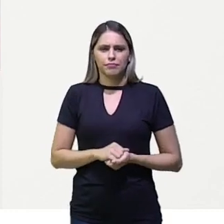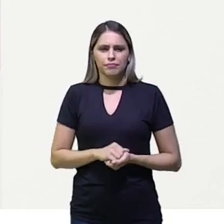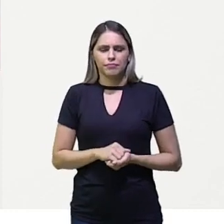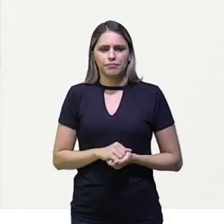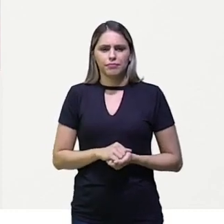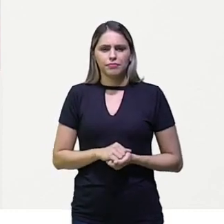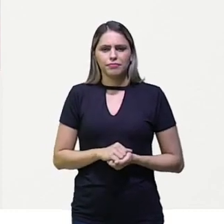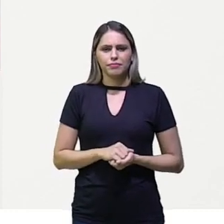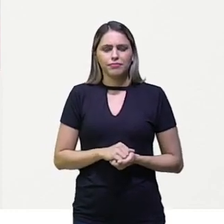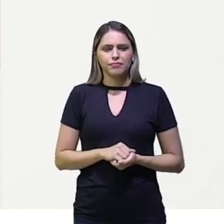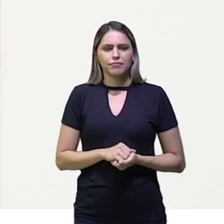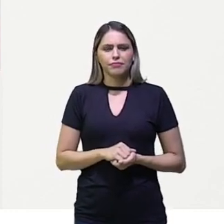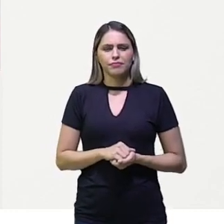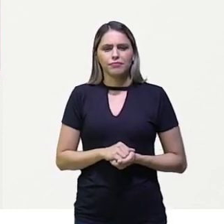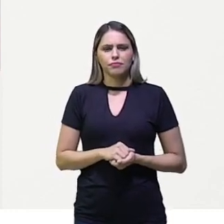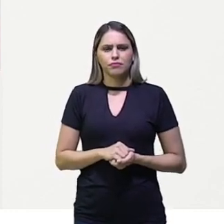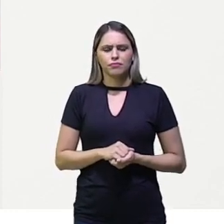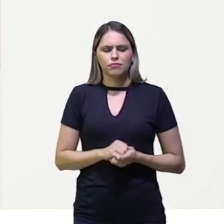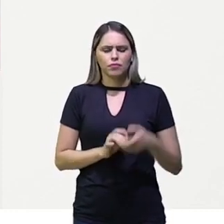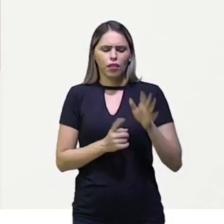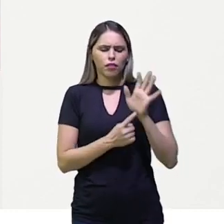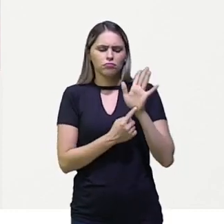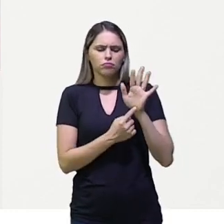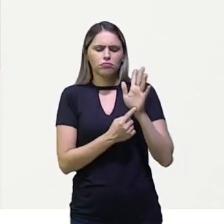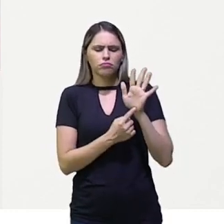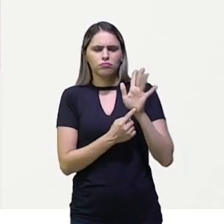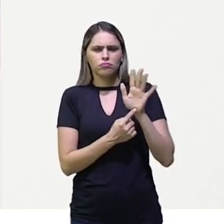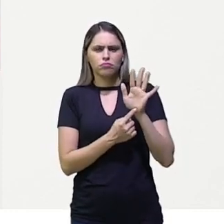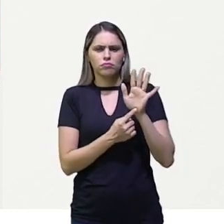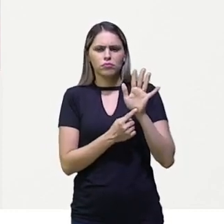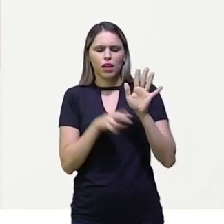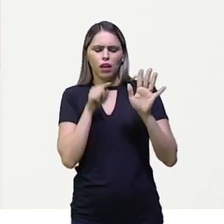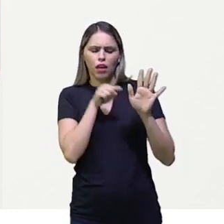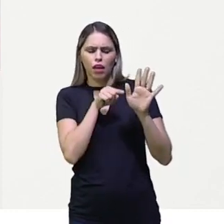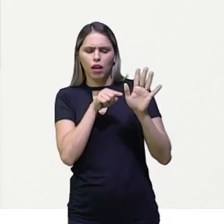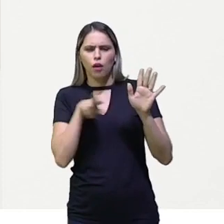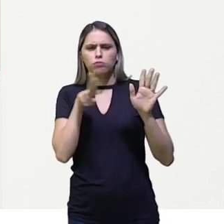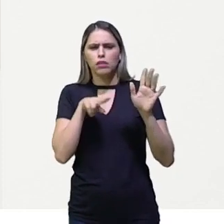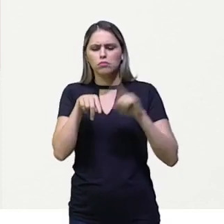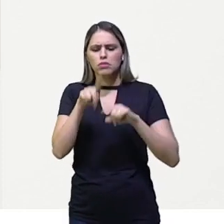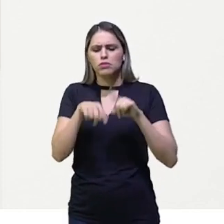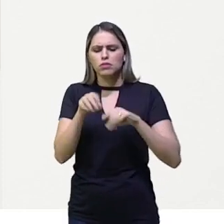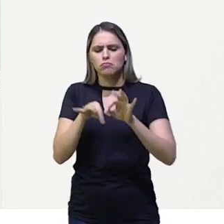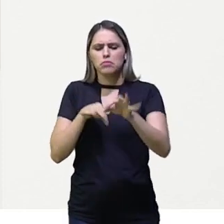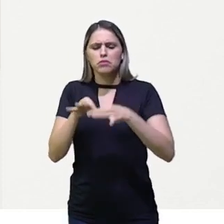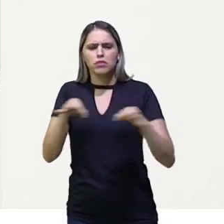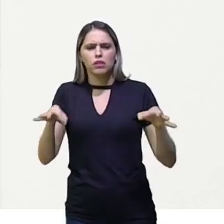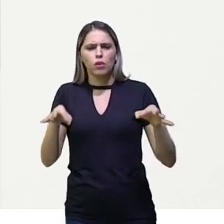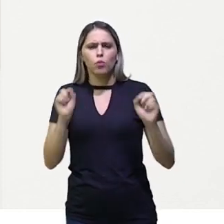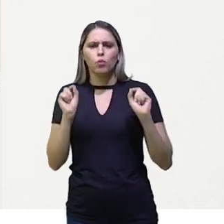próxima pergunta. O palmo é uma medida de comprimento considerada